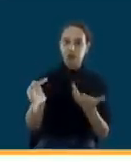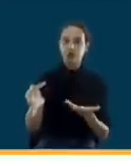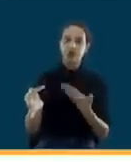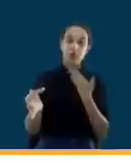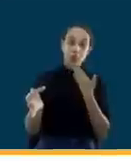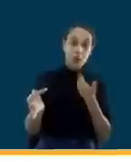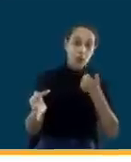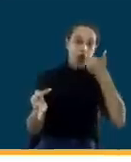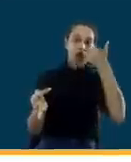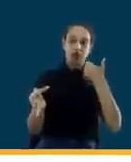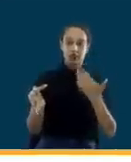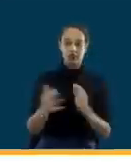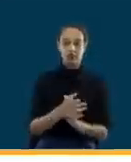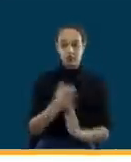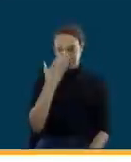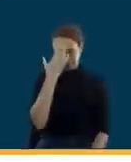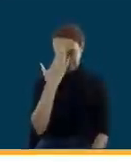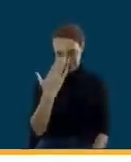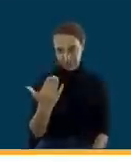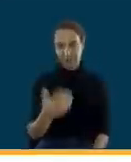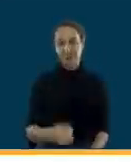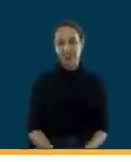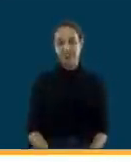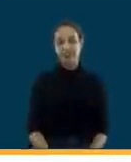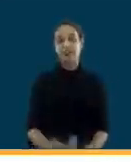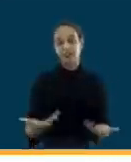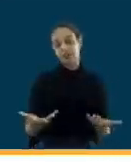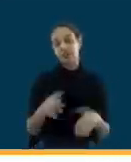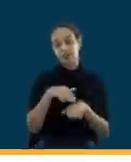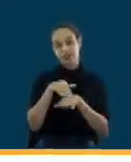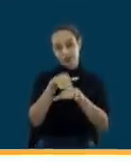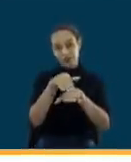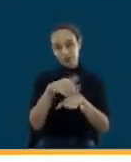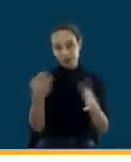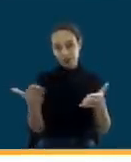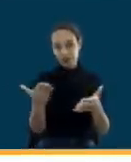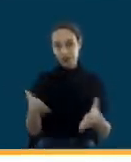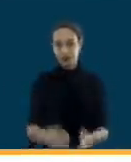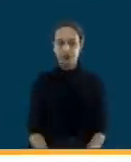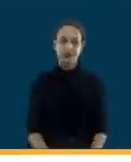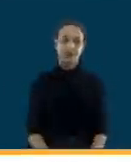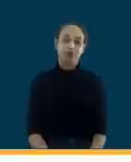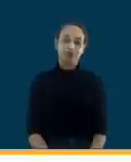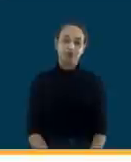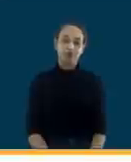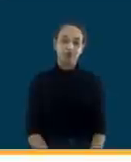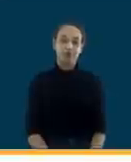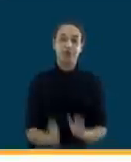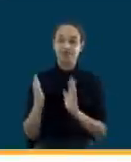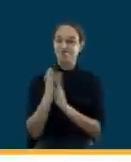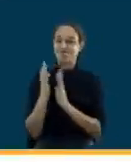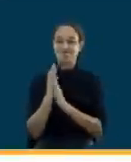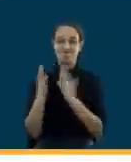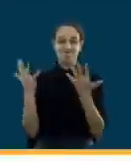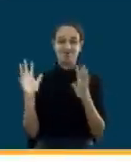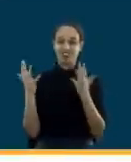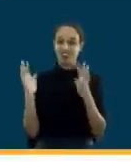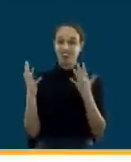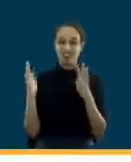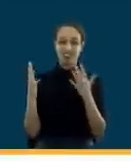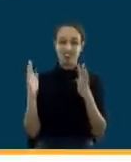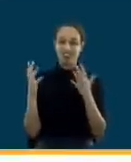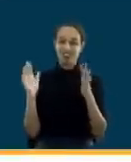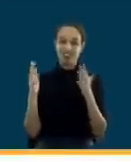Muito obrigado. Era o que eu tinha que falar aqui nesse momento. Salve, salve, doutor Danilo. Muito